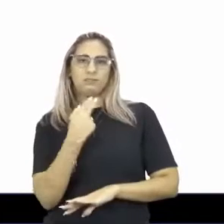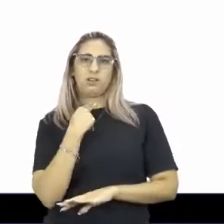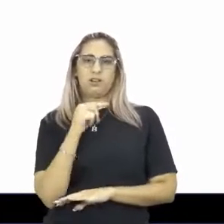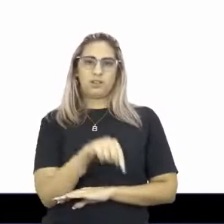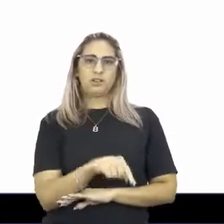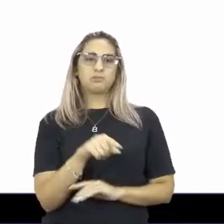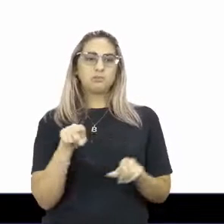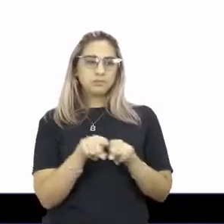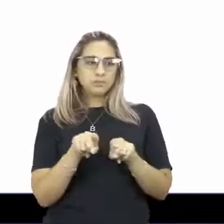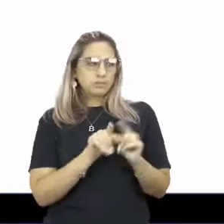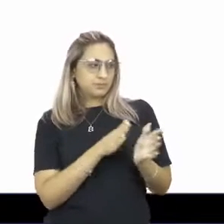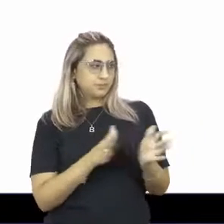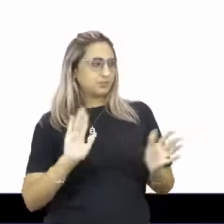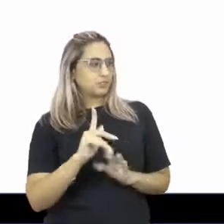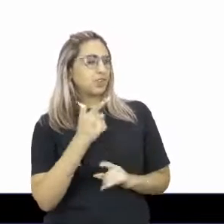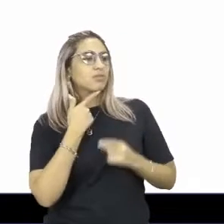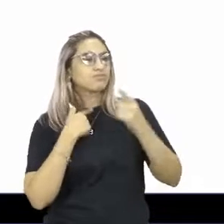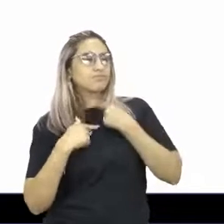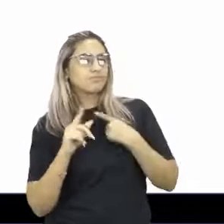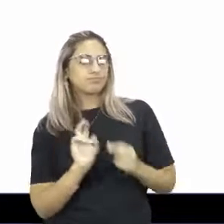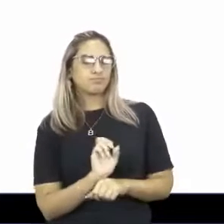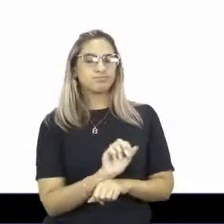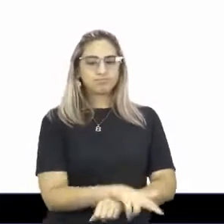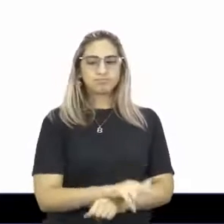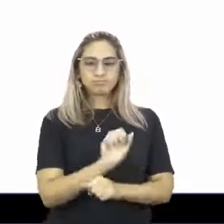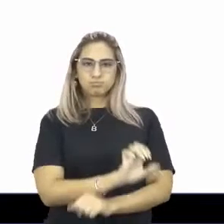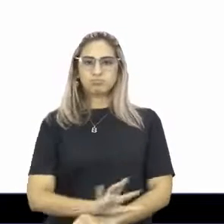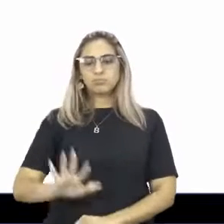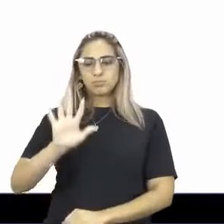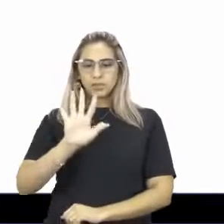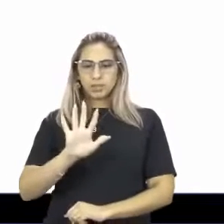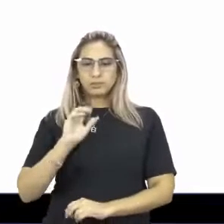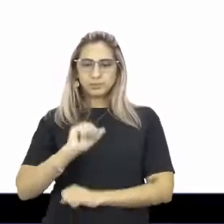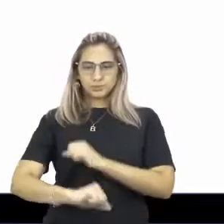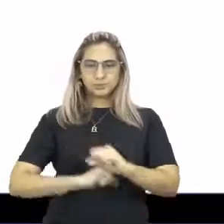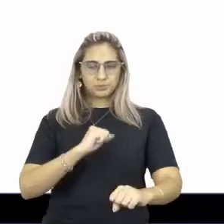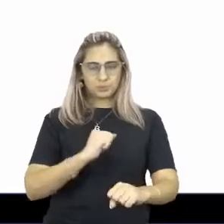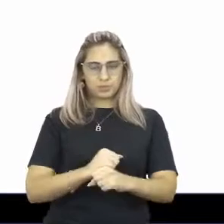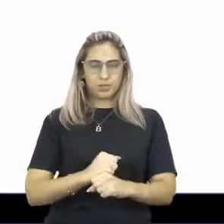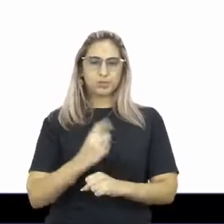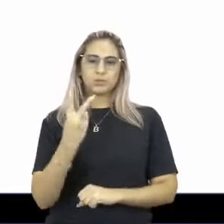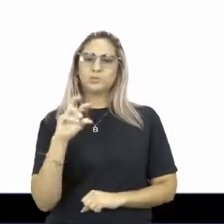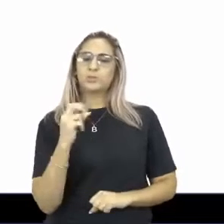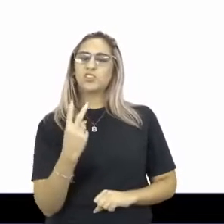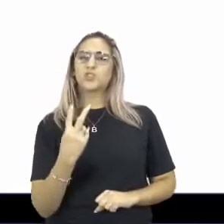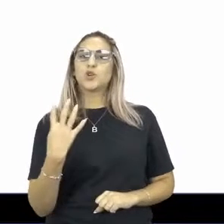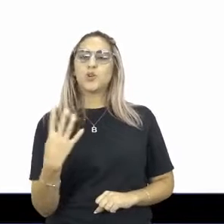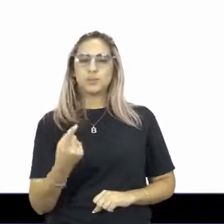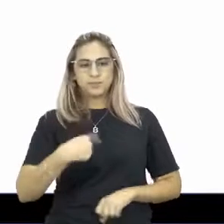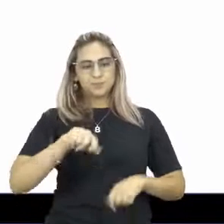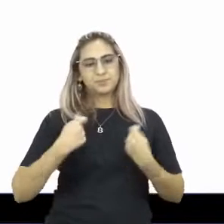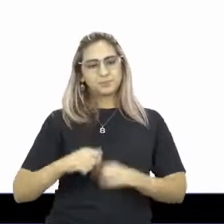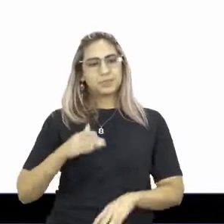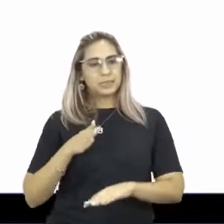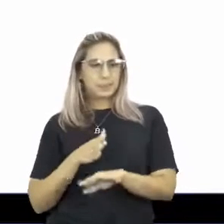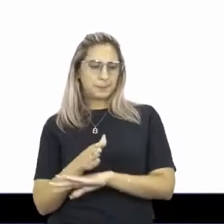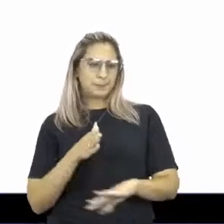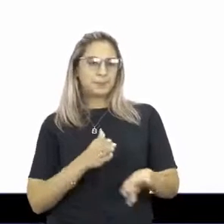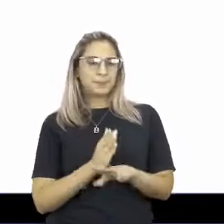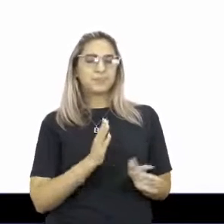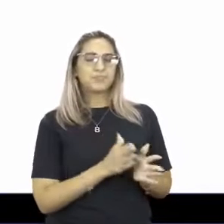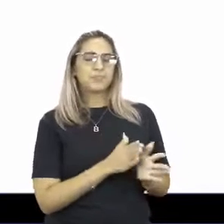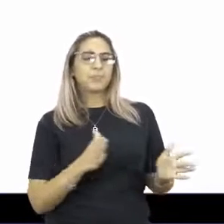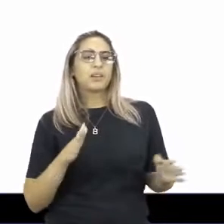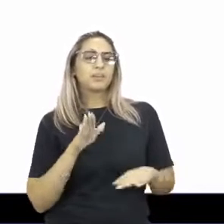Nesse momento, se você já deseja ingressar para o Estado no início do ano letivo de 2024, você precisa participar do processo